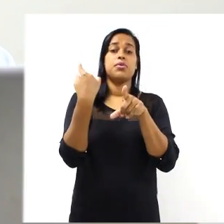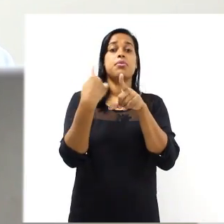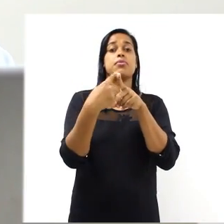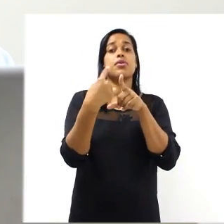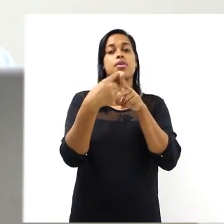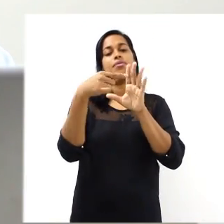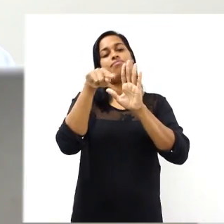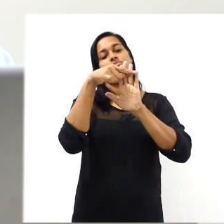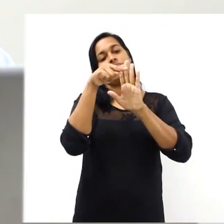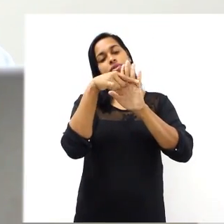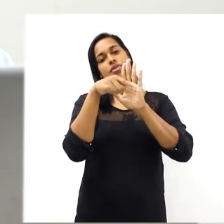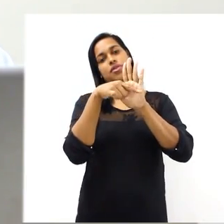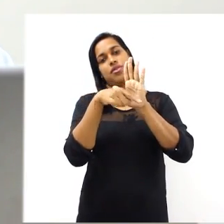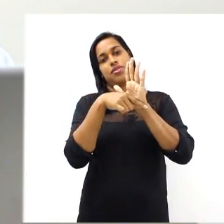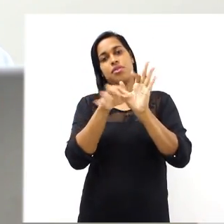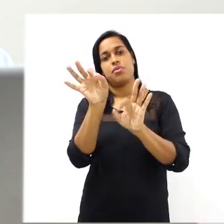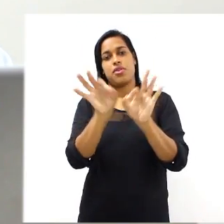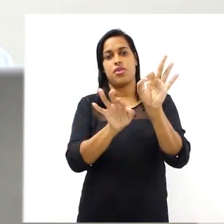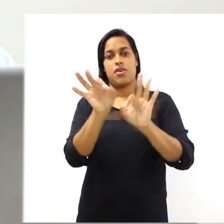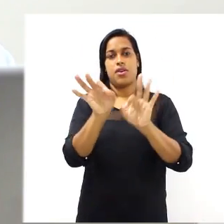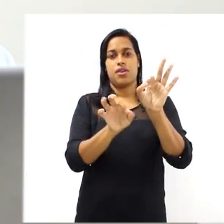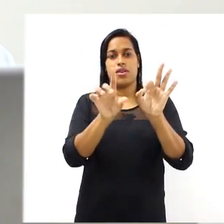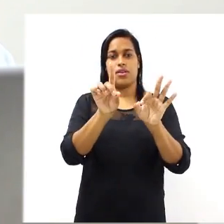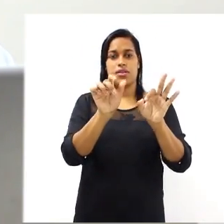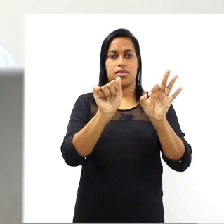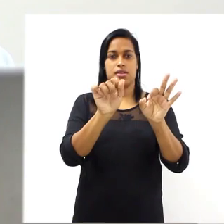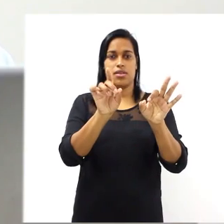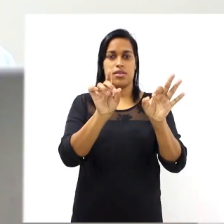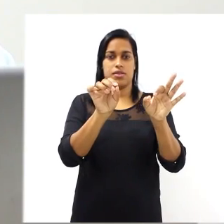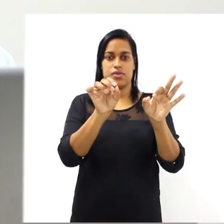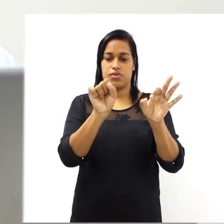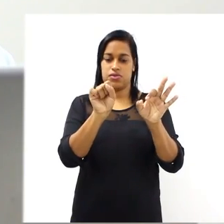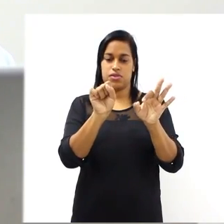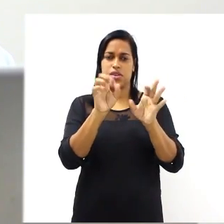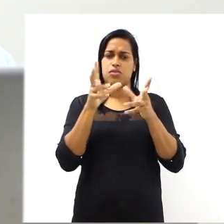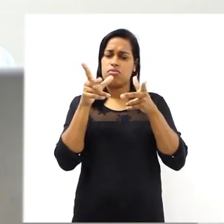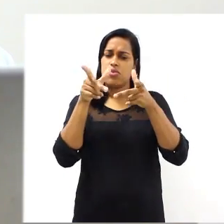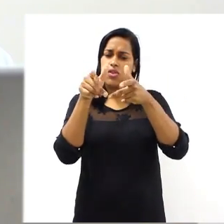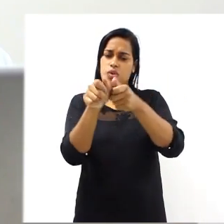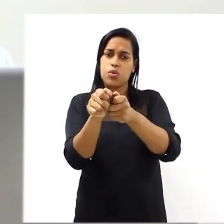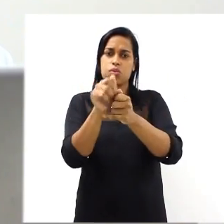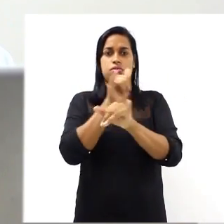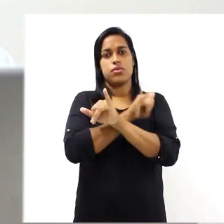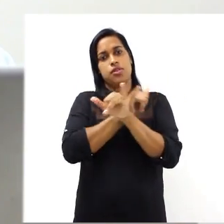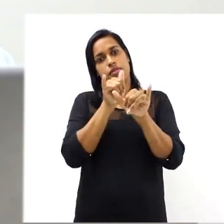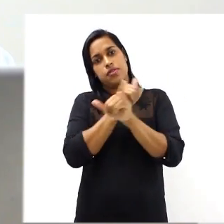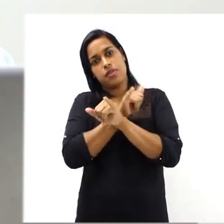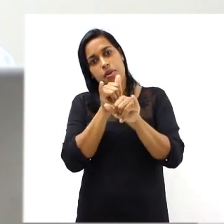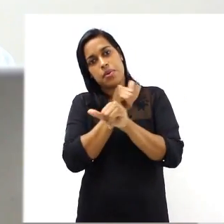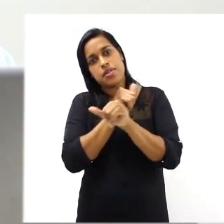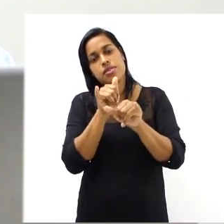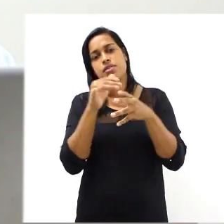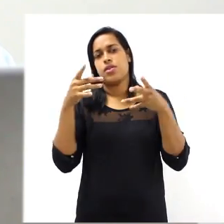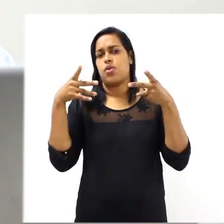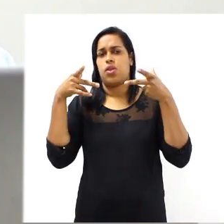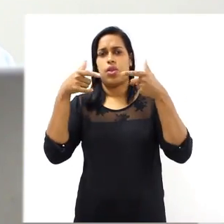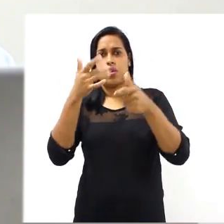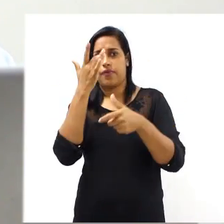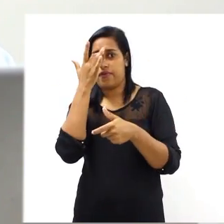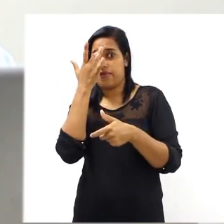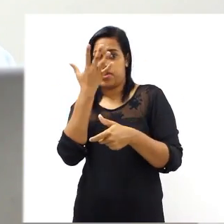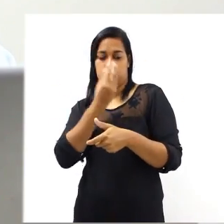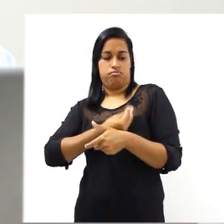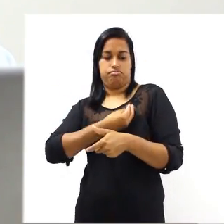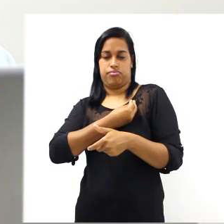programa que manipula os dados, ele guarda toda a complexidade dos bancos de dados, ele manipula essa complexidade, facilitando a nossa